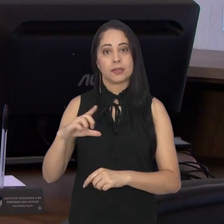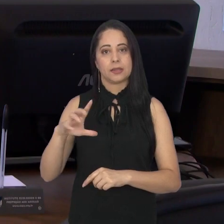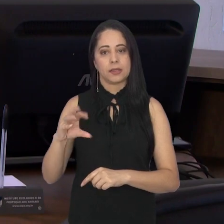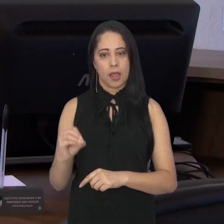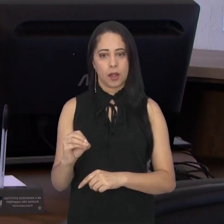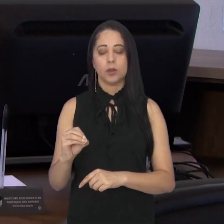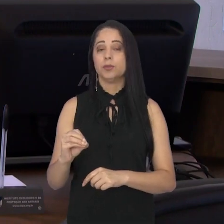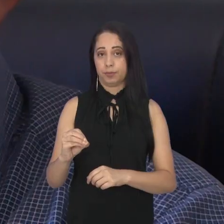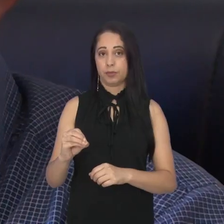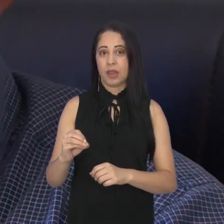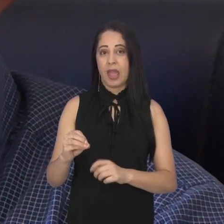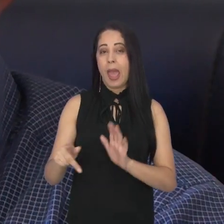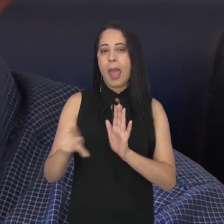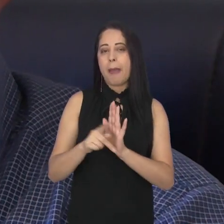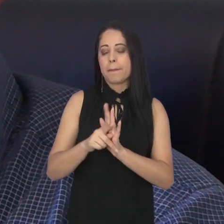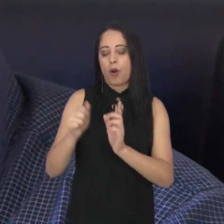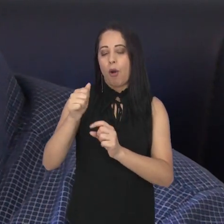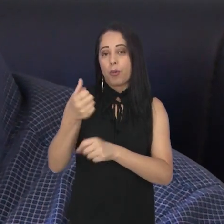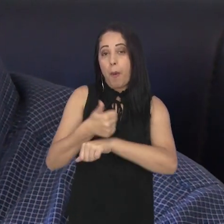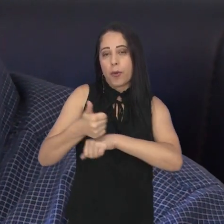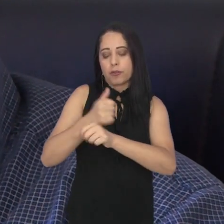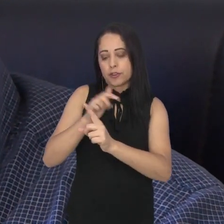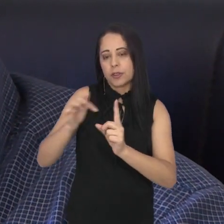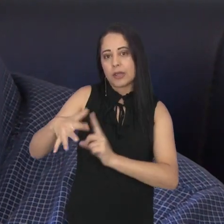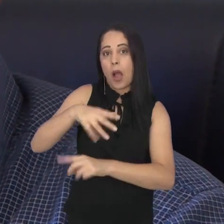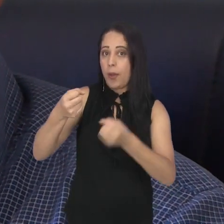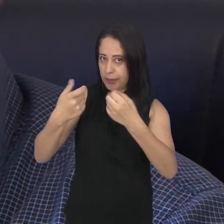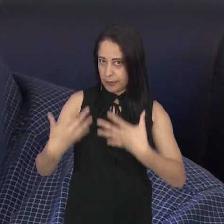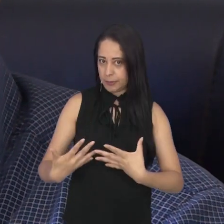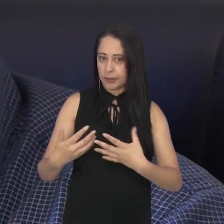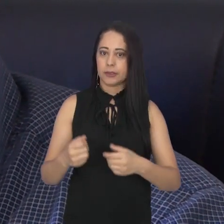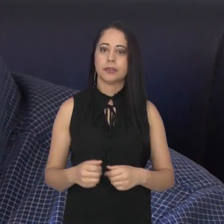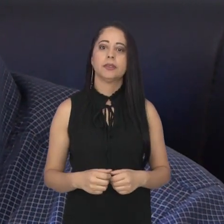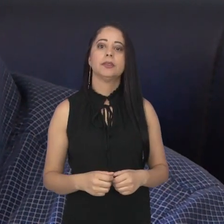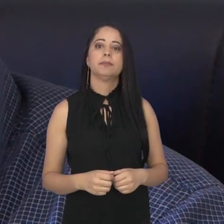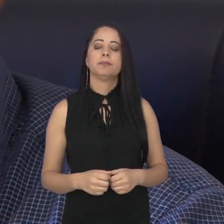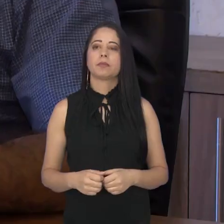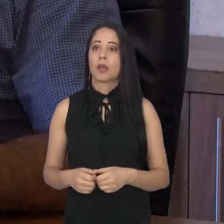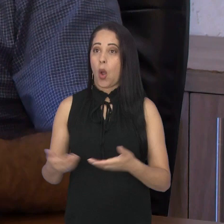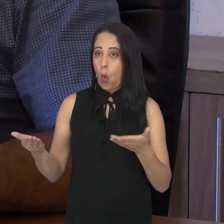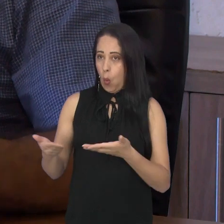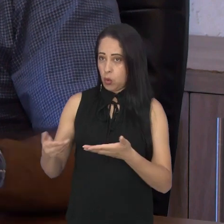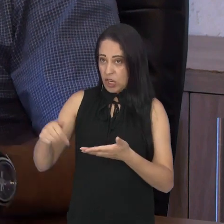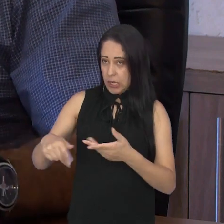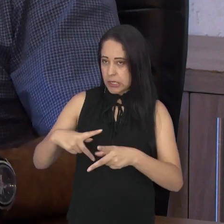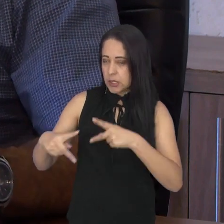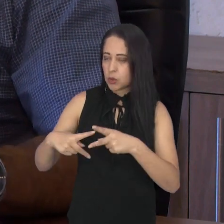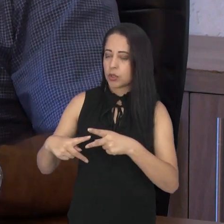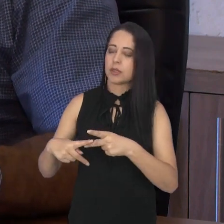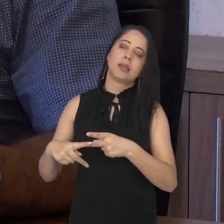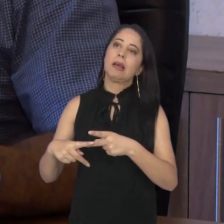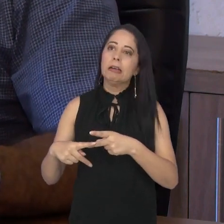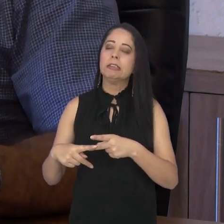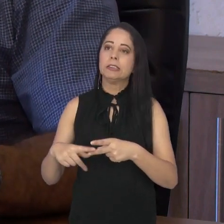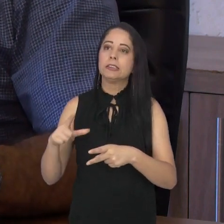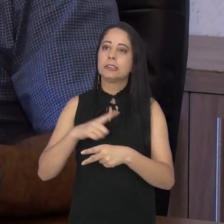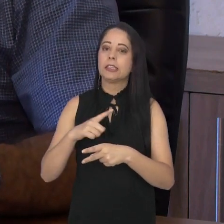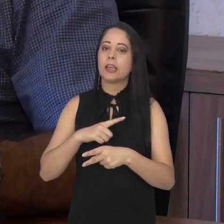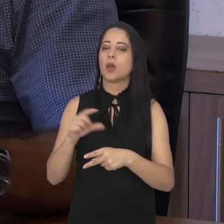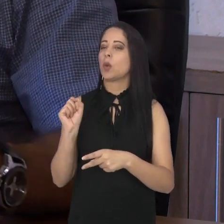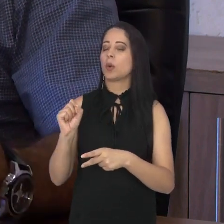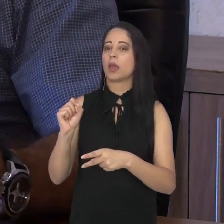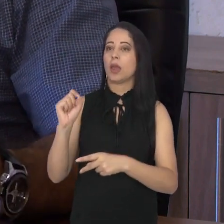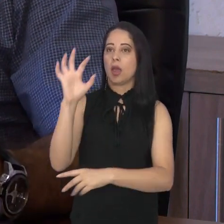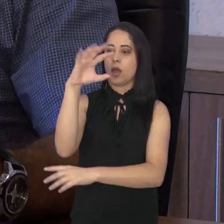é ambientalista e reforça atitudes que o munícipe pode ter com essas espécimes. Hoje, São José tem